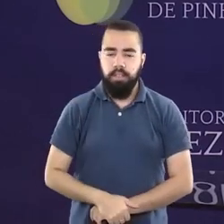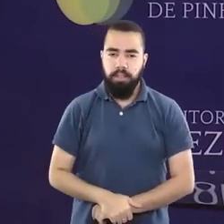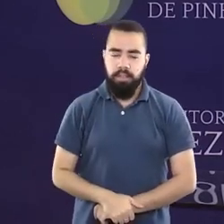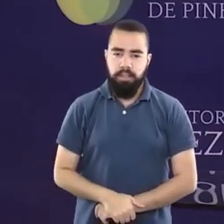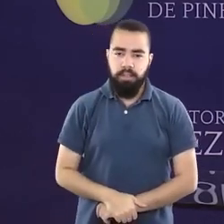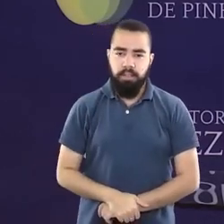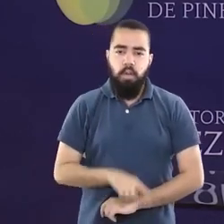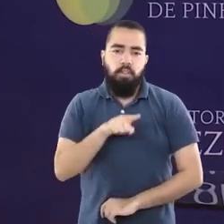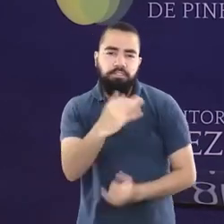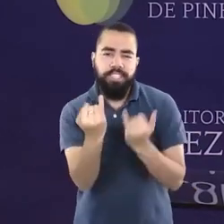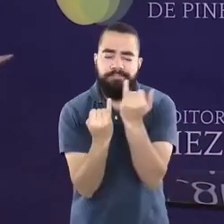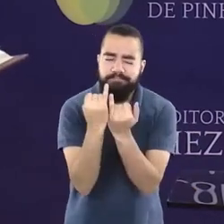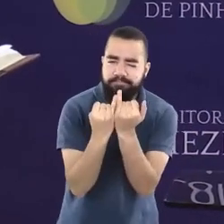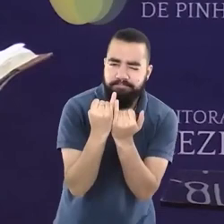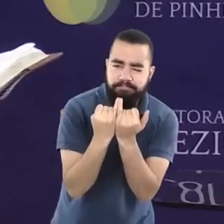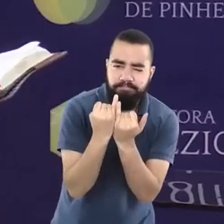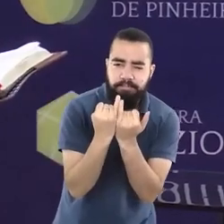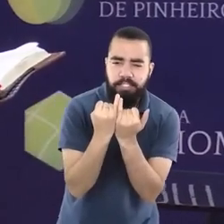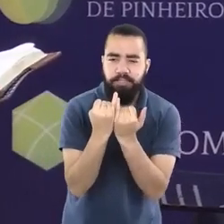Quão íntimo você é de Deus?